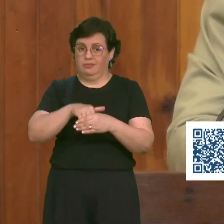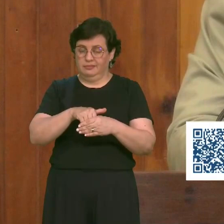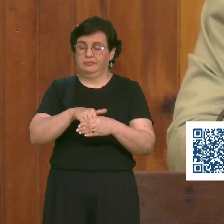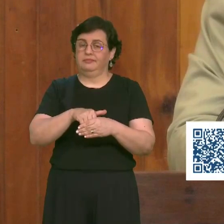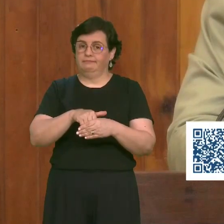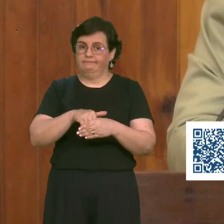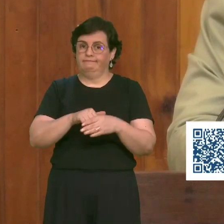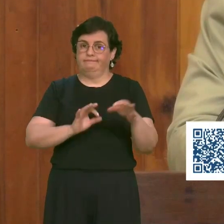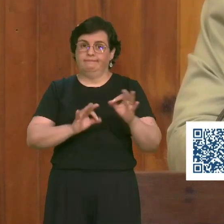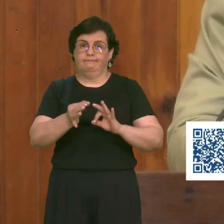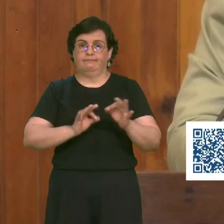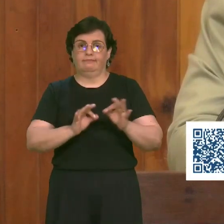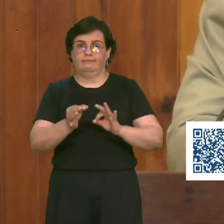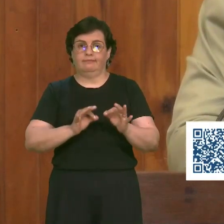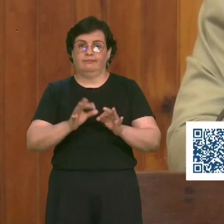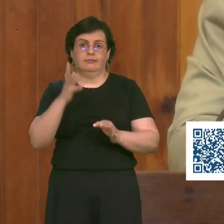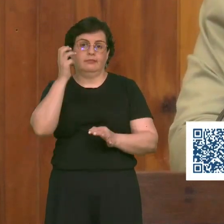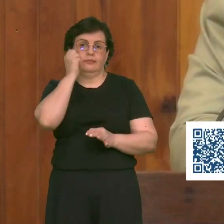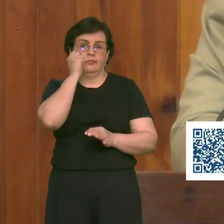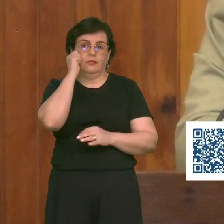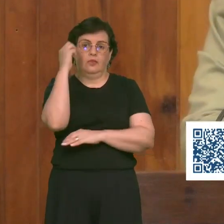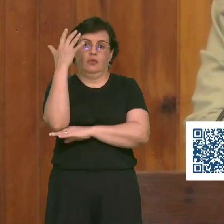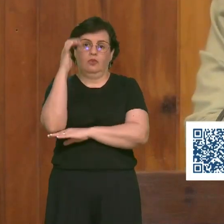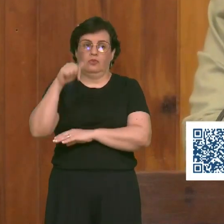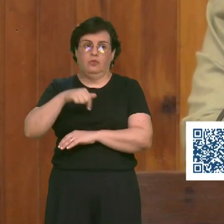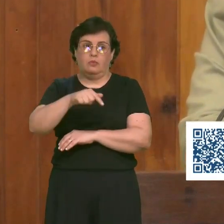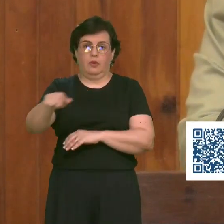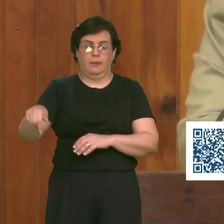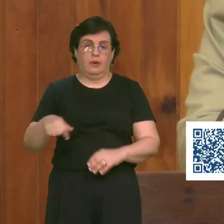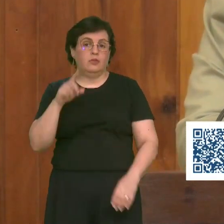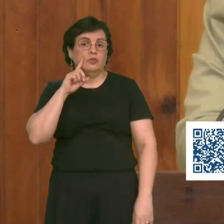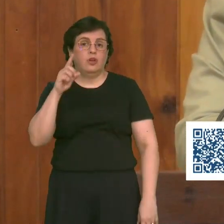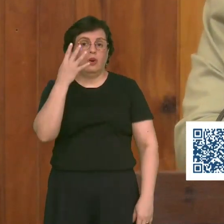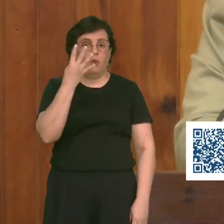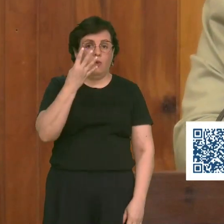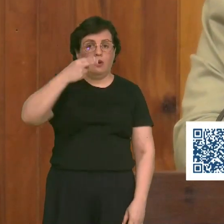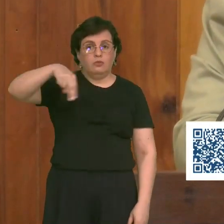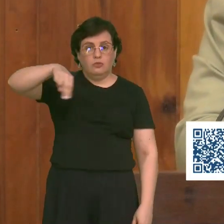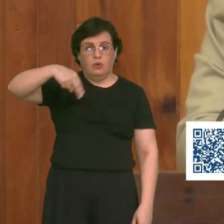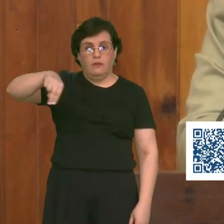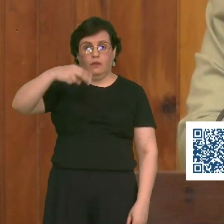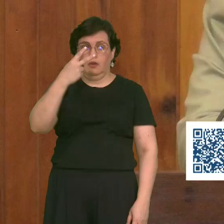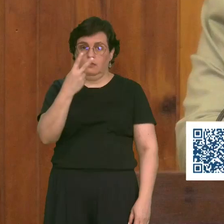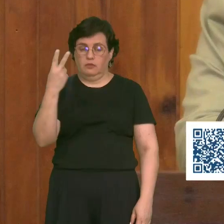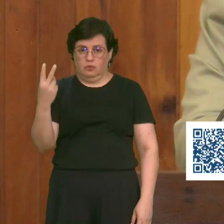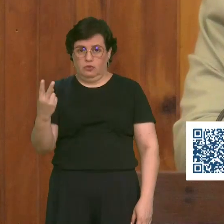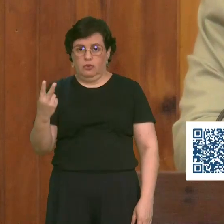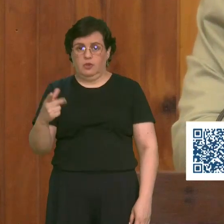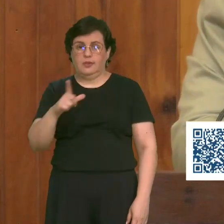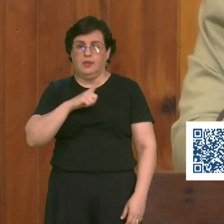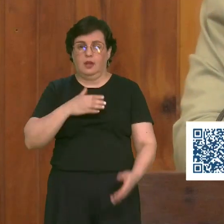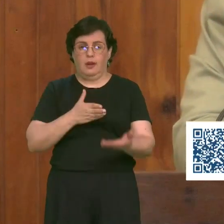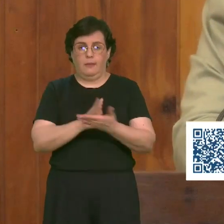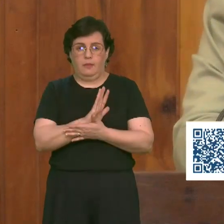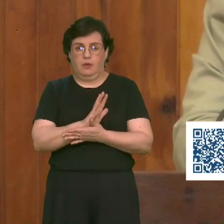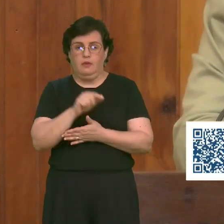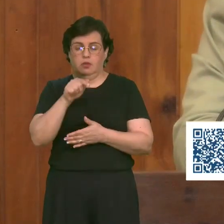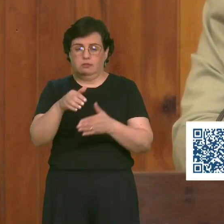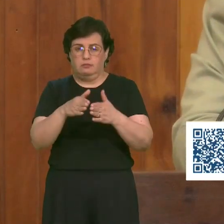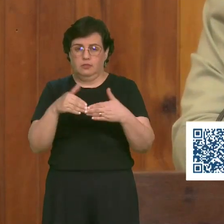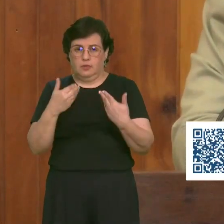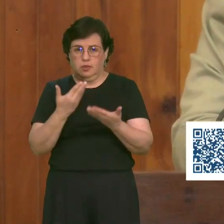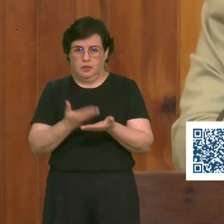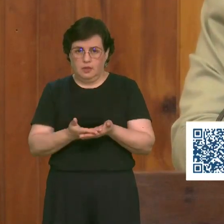o programa do ótima Praça vou reiterar isso aqui ó no dia 4/11/2012 consta aprovação de requerimento